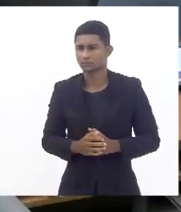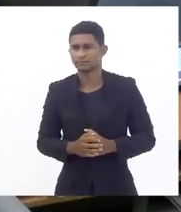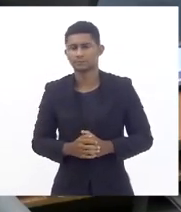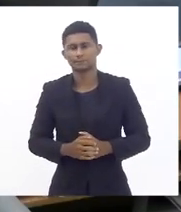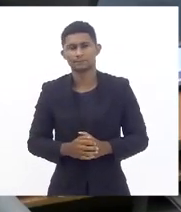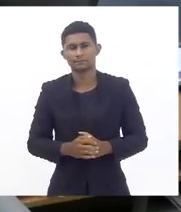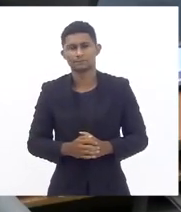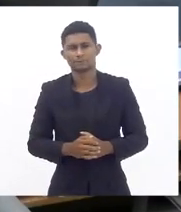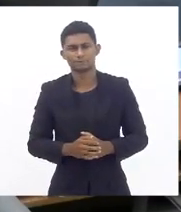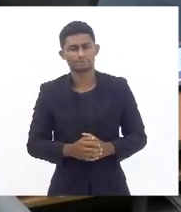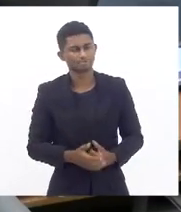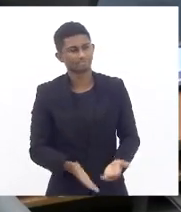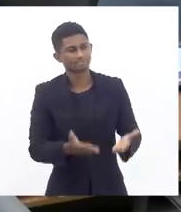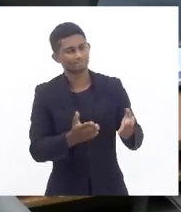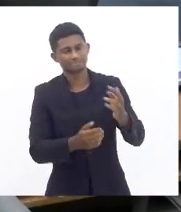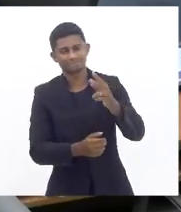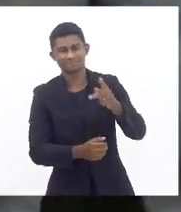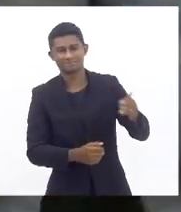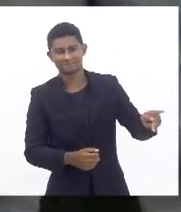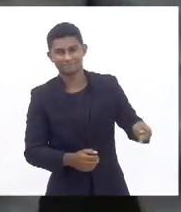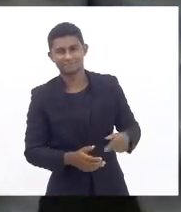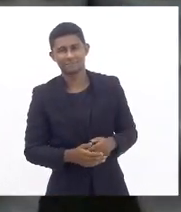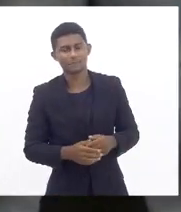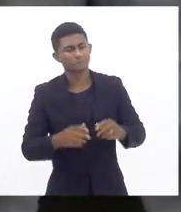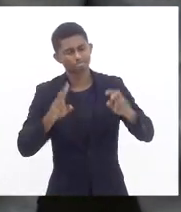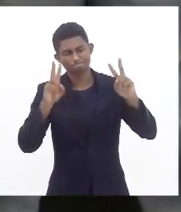Pode? Senhor presidente,